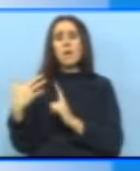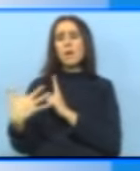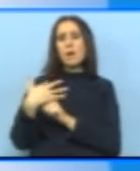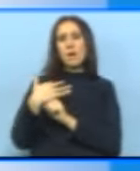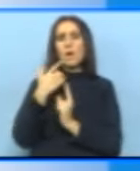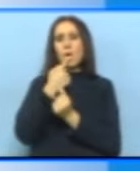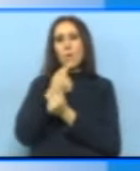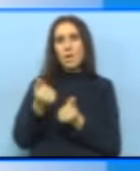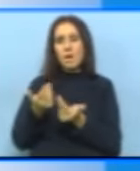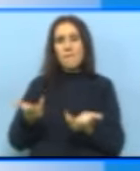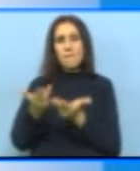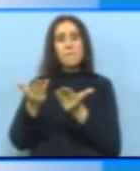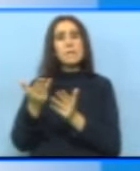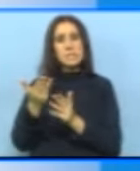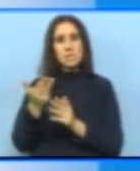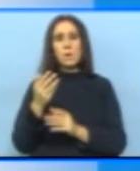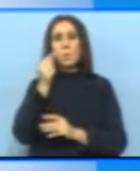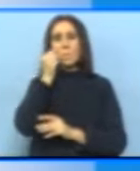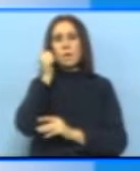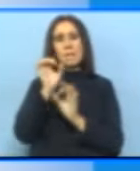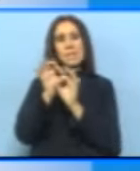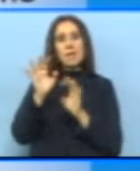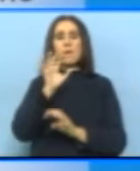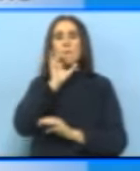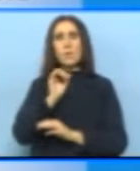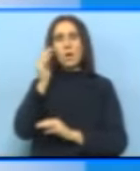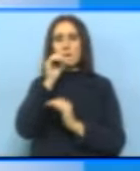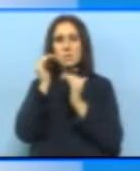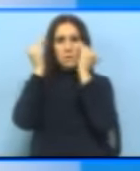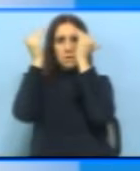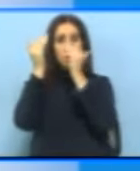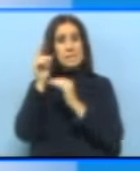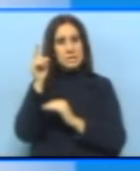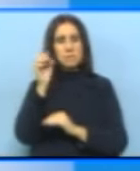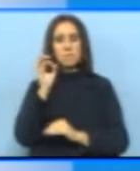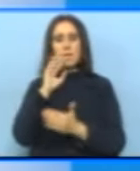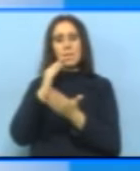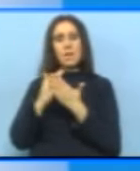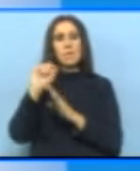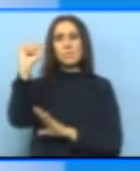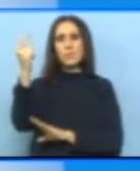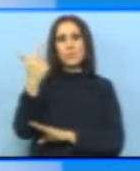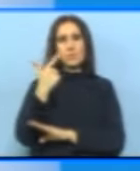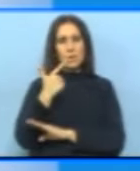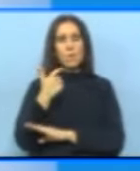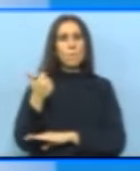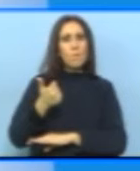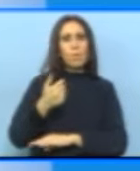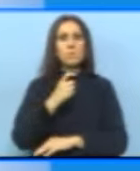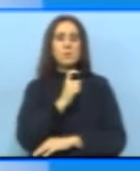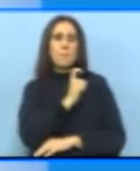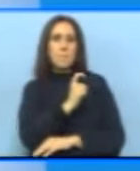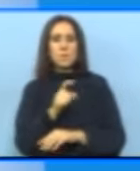perseguem, para serdes filhos do vosso Pai que está nos céus. Pois ele faz nascer o sol sobre bons e maus,